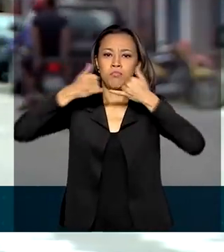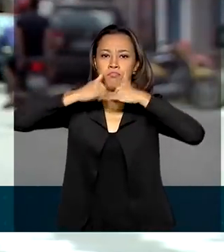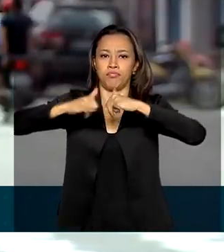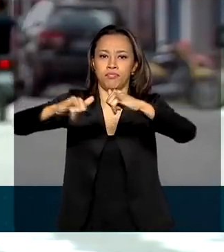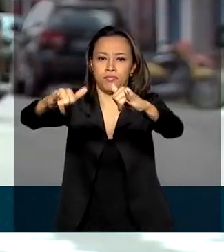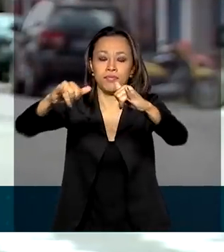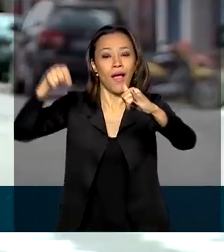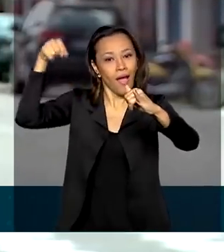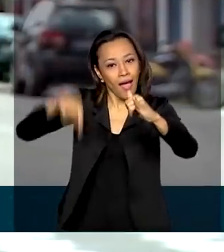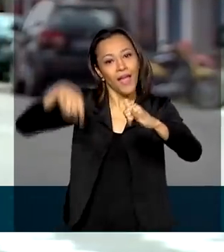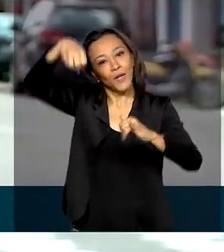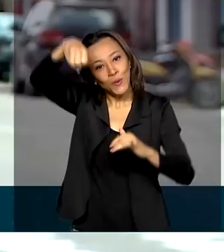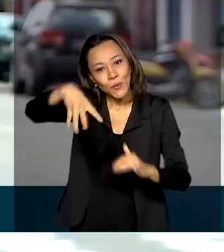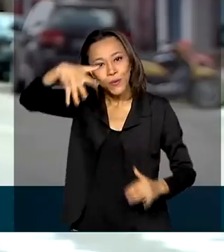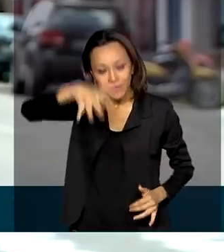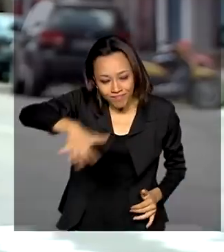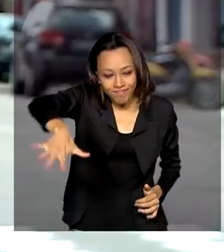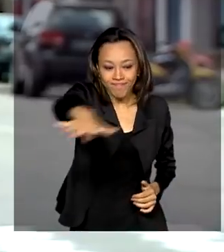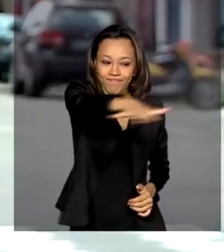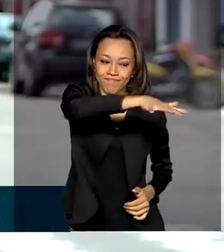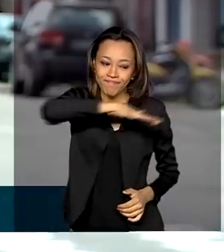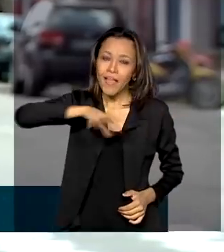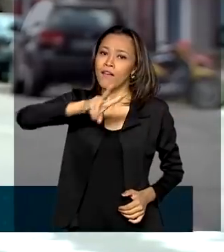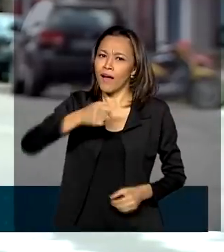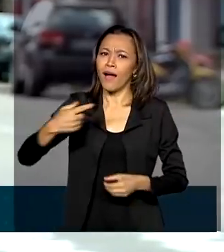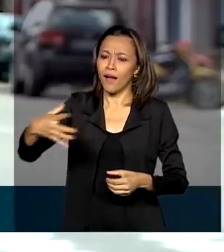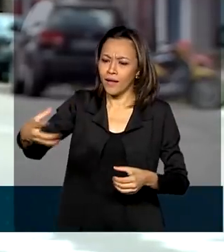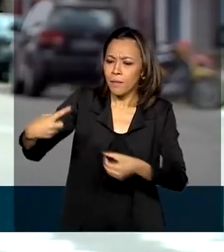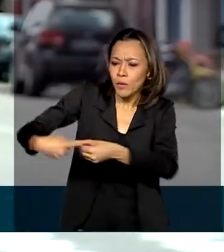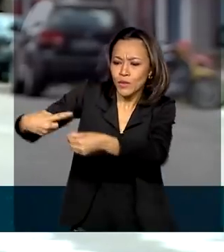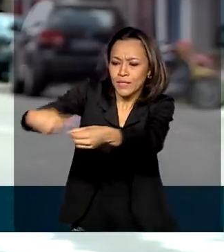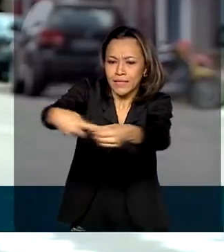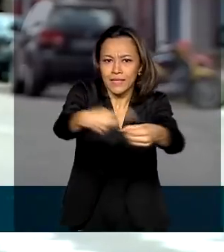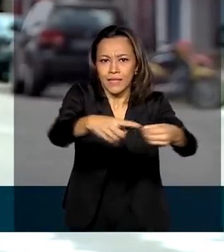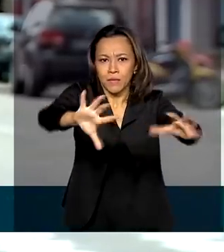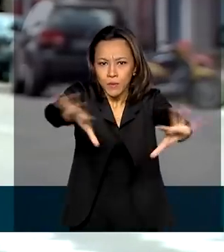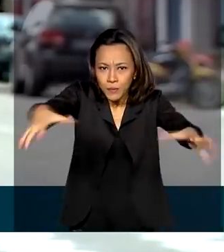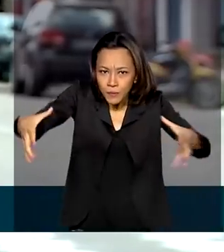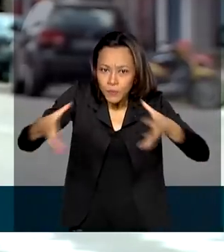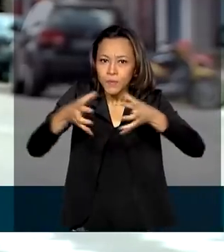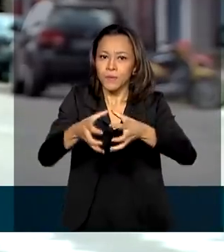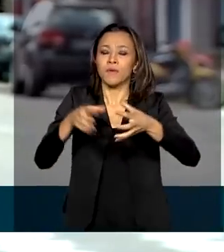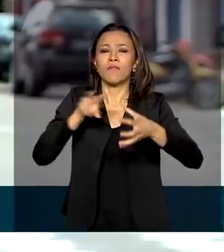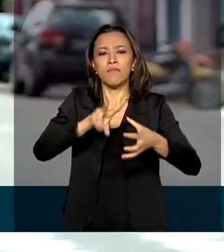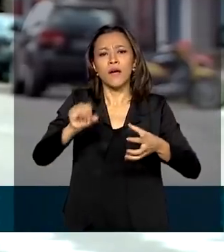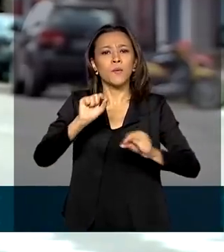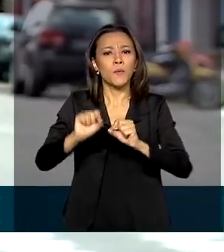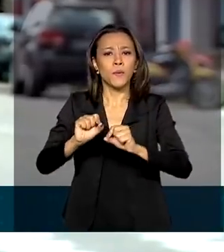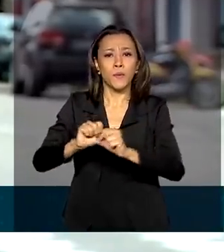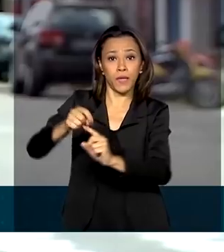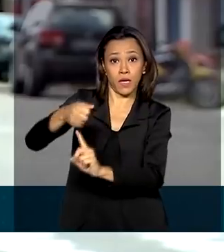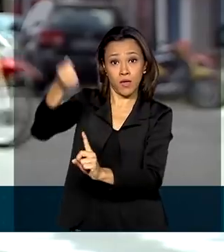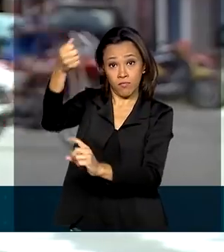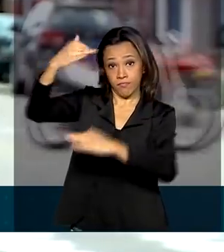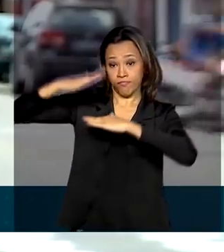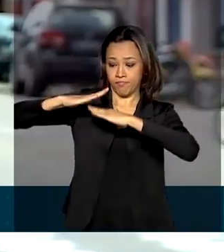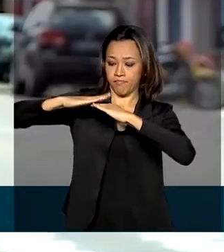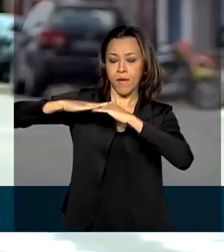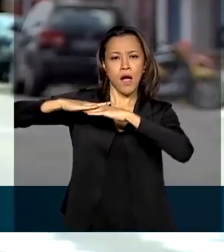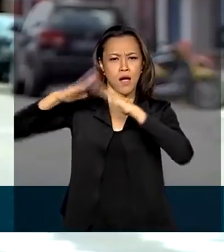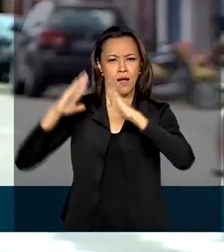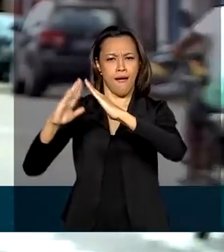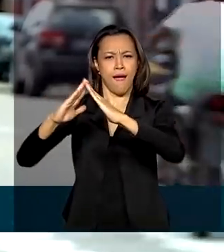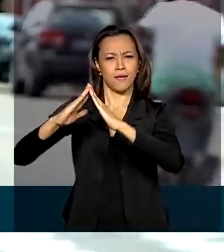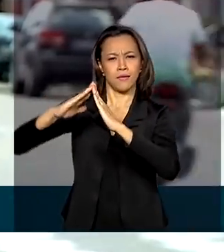programa Mais Luz para a Amazônia vai incluir municípios da Ilha do Marajó. Serão instaladas placas solares nas residências